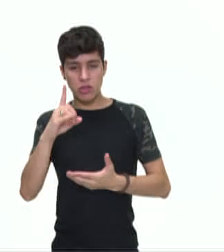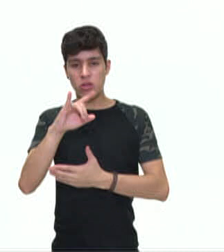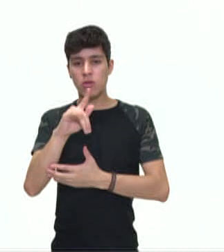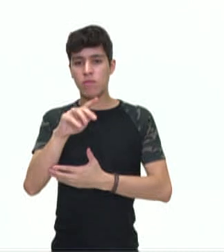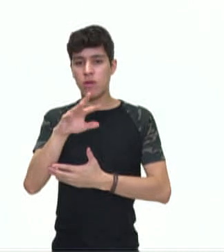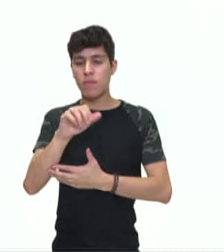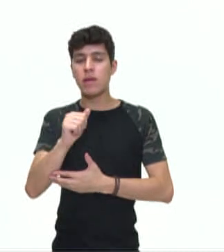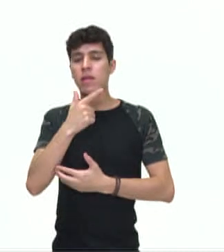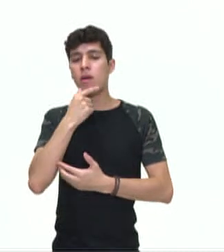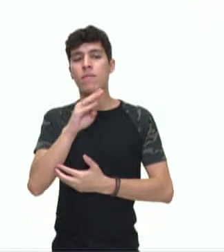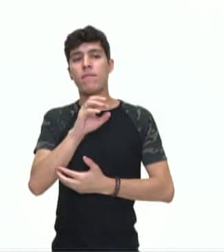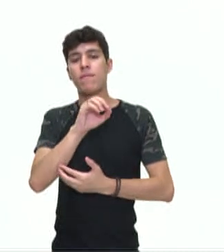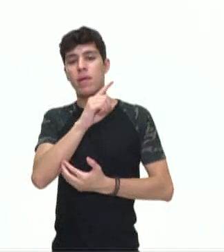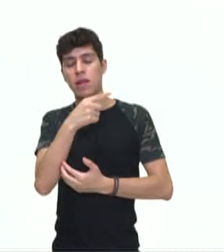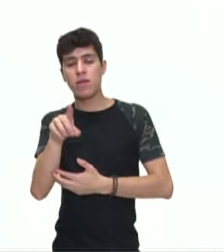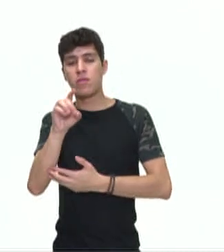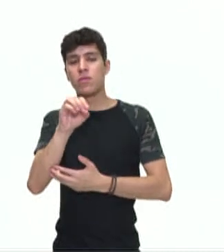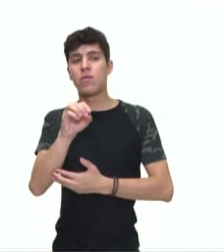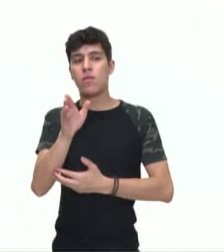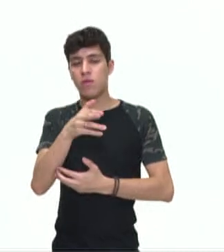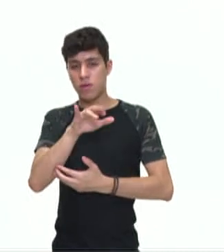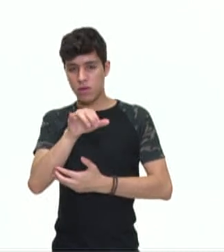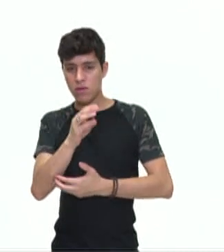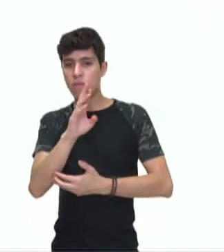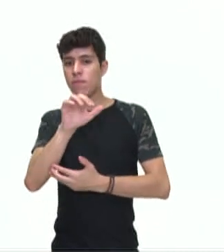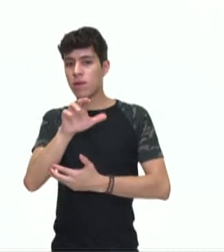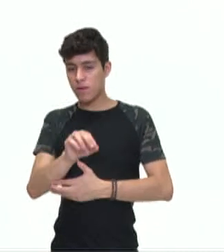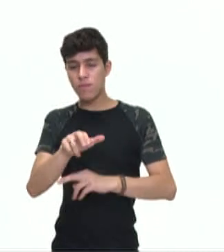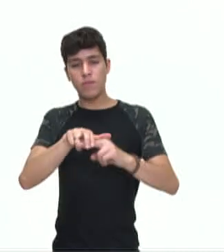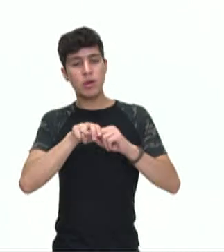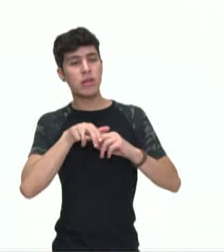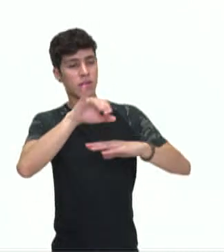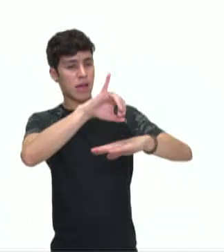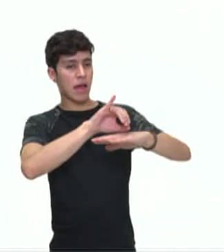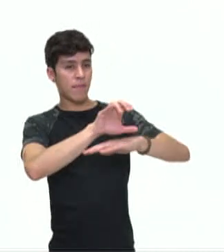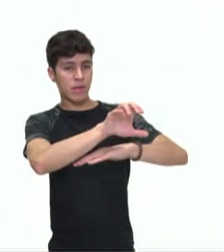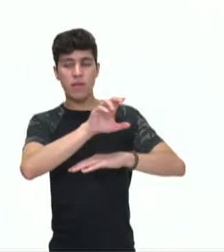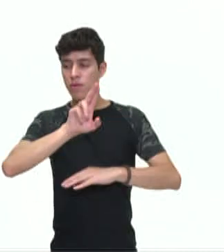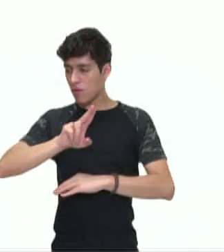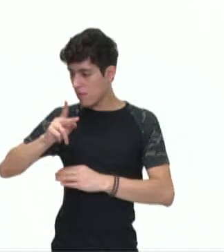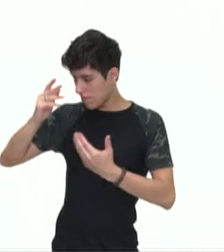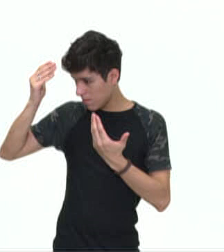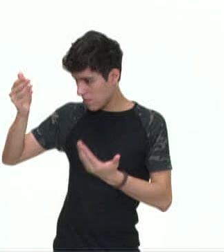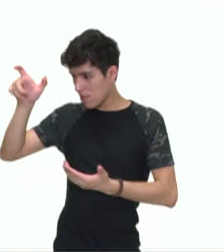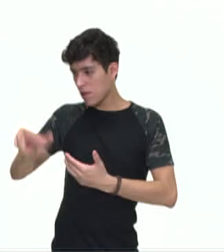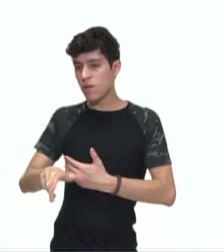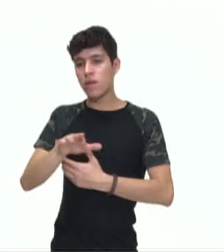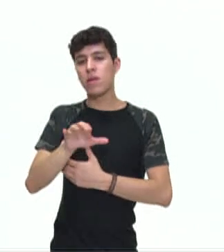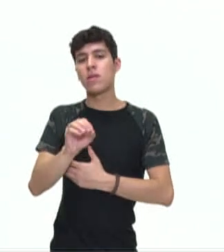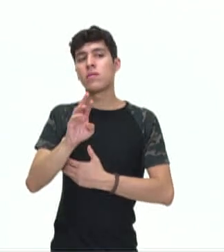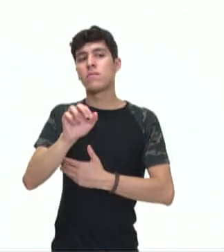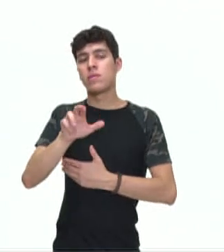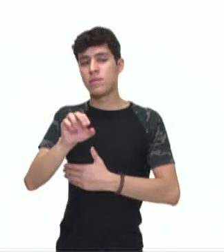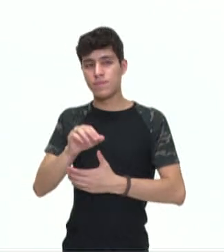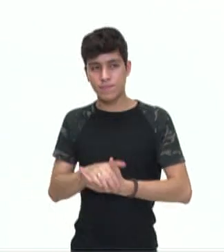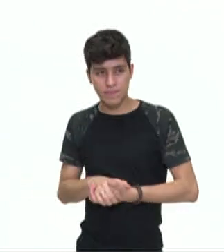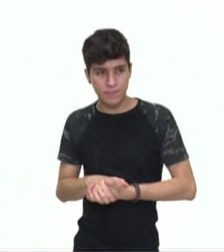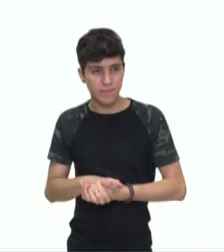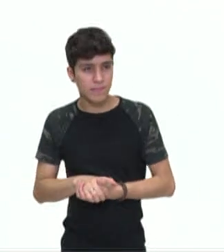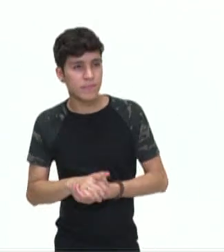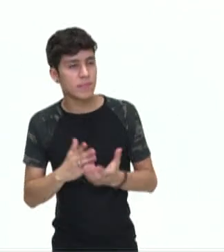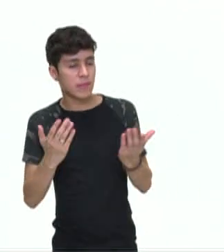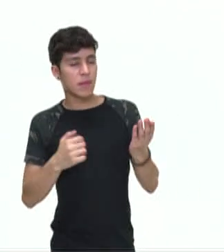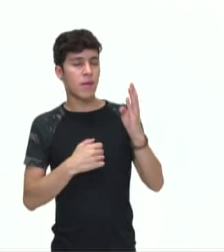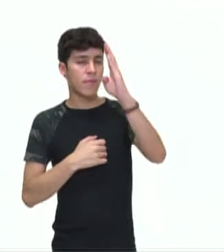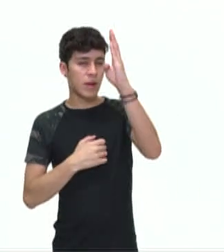Barão do Rio Branco. Não é à toa que a capital do Acre recebe o nome em sua homenagem, Rio Branco. Tá? Então, o Brasil passou